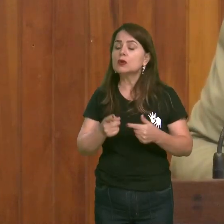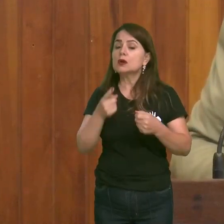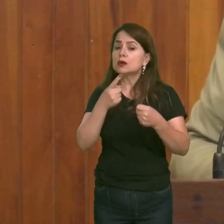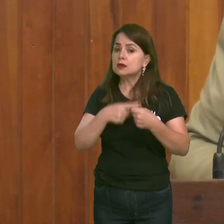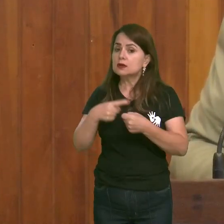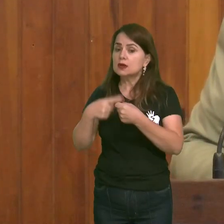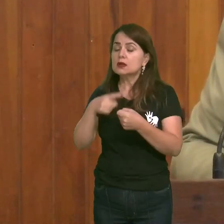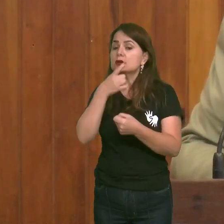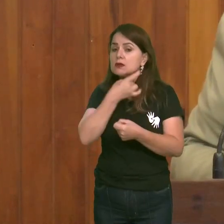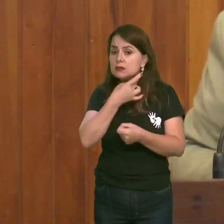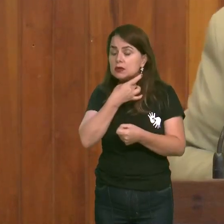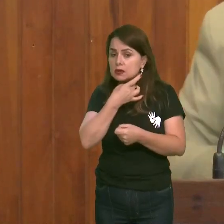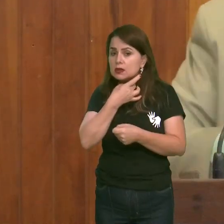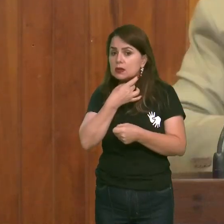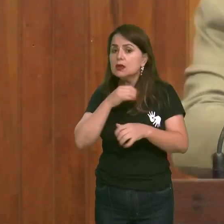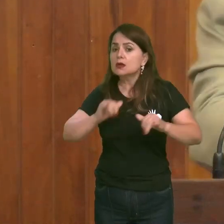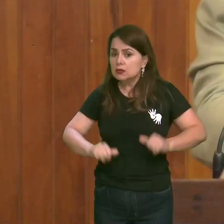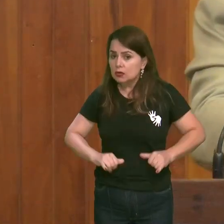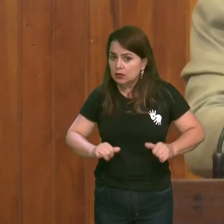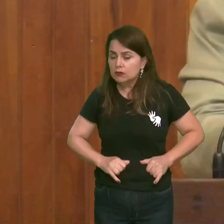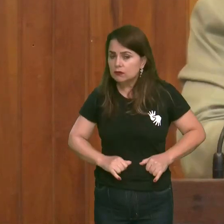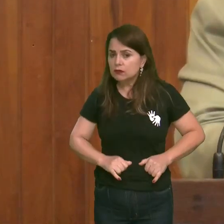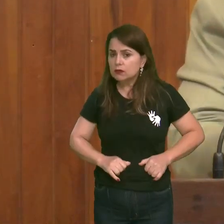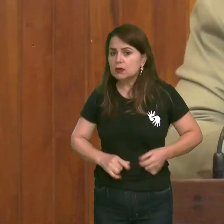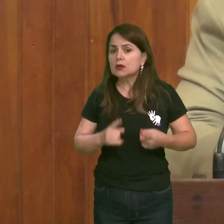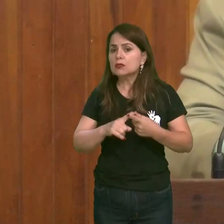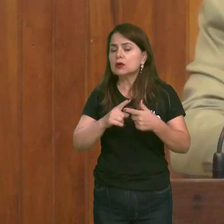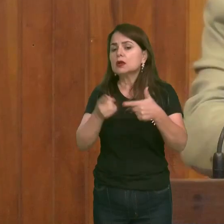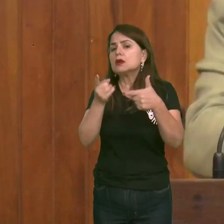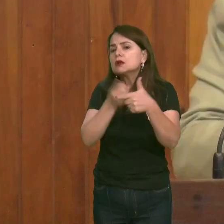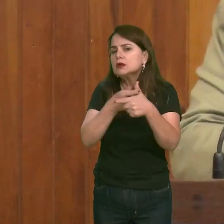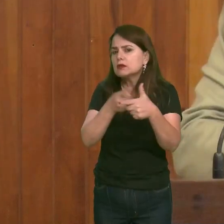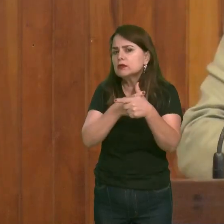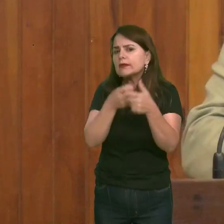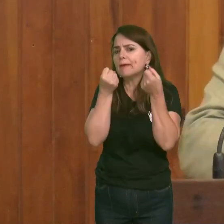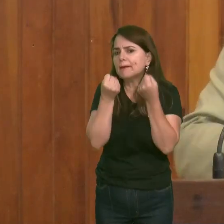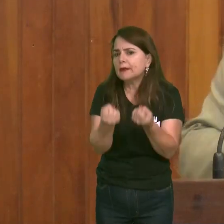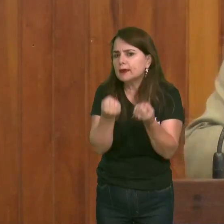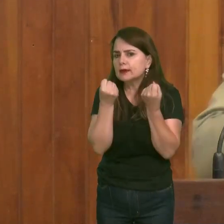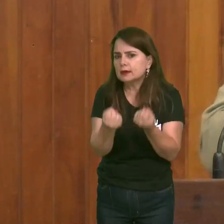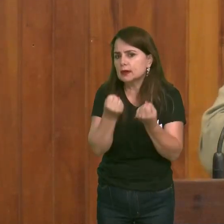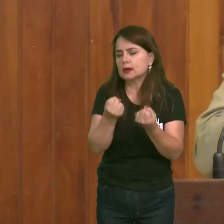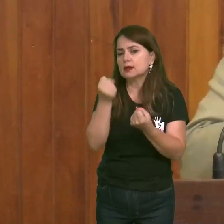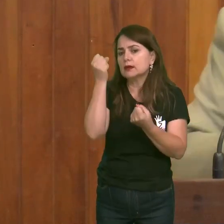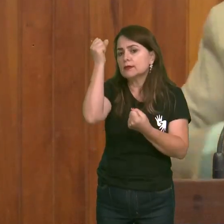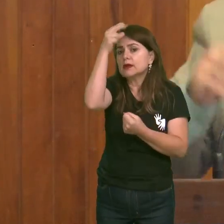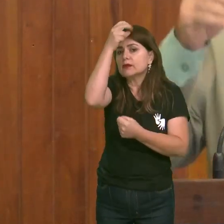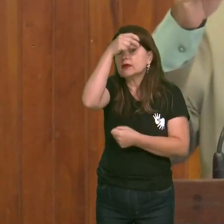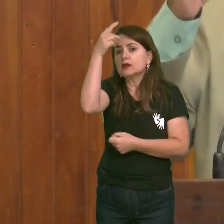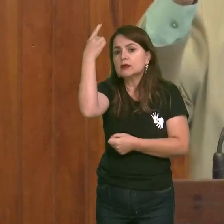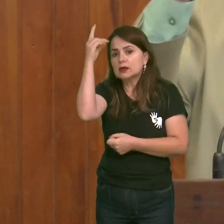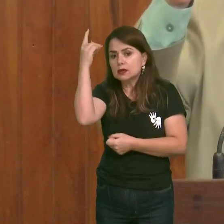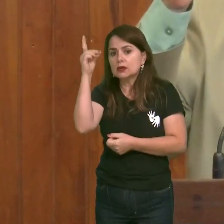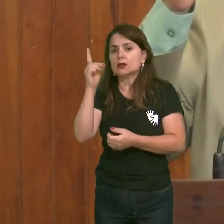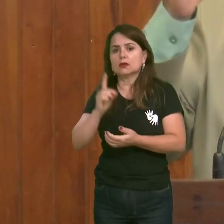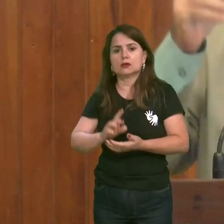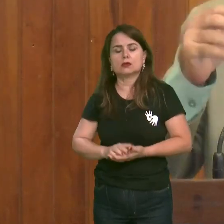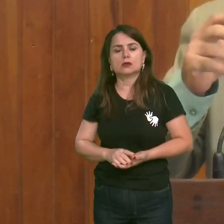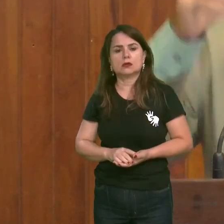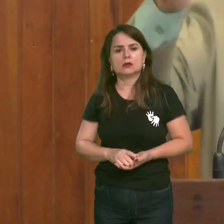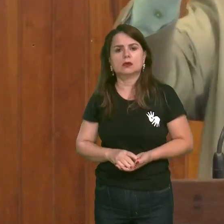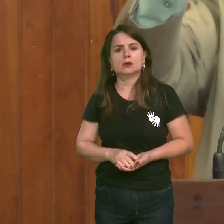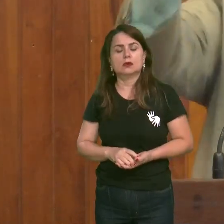o contribuinte é um município quem vai pagar o pato Como diz no ditado popular da